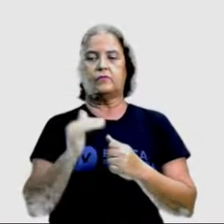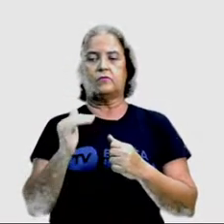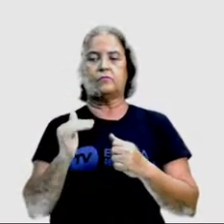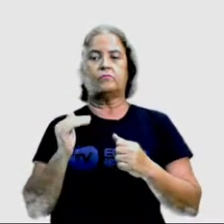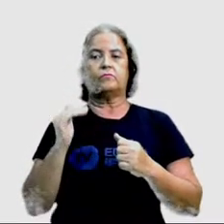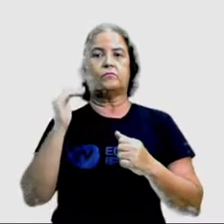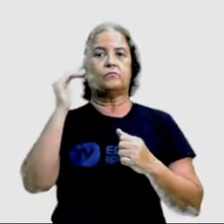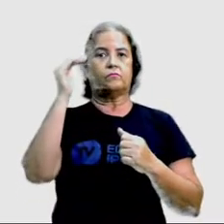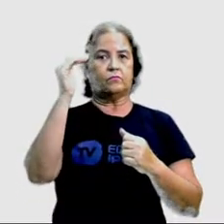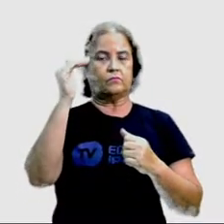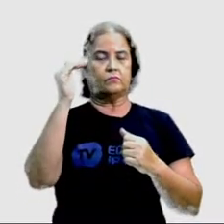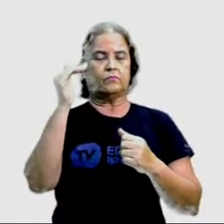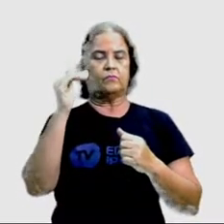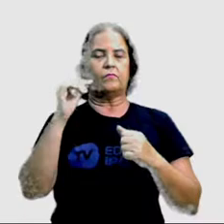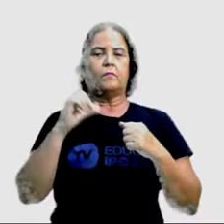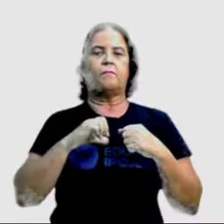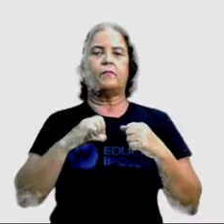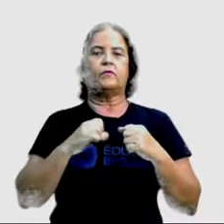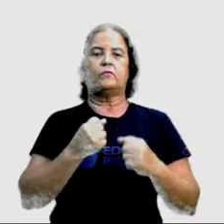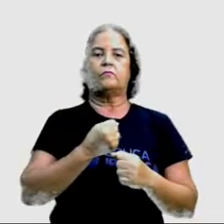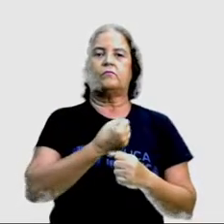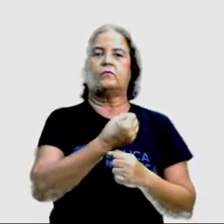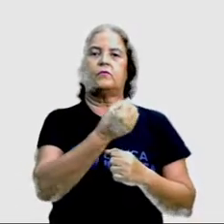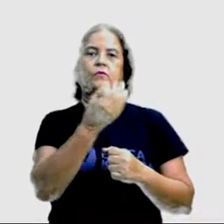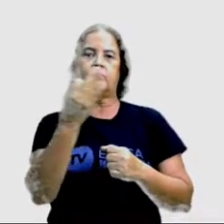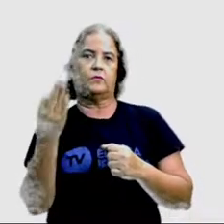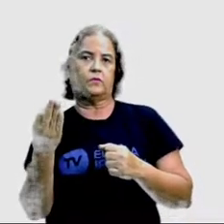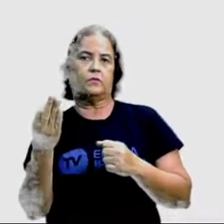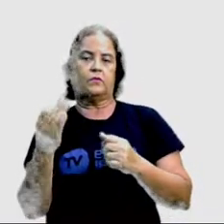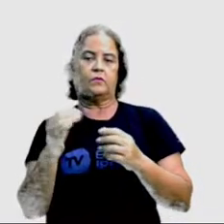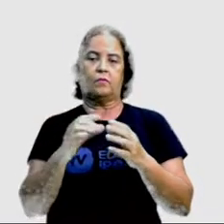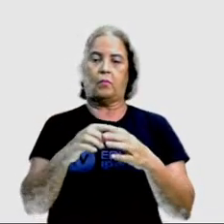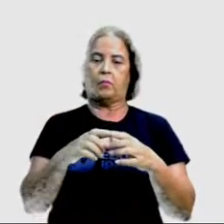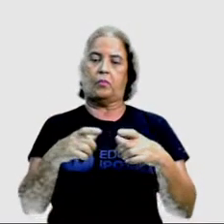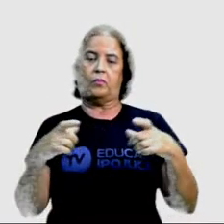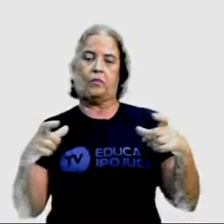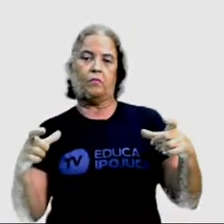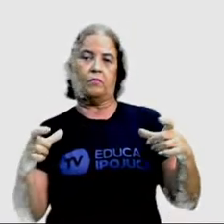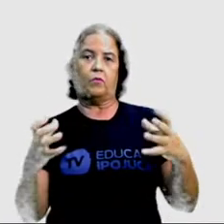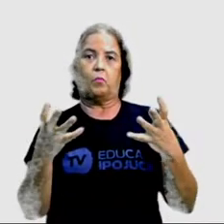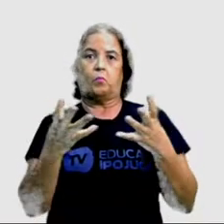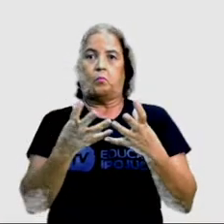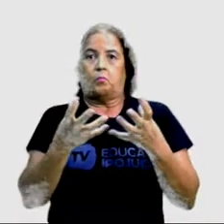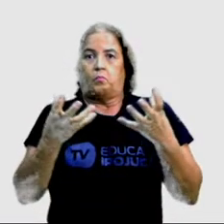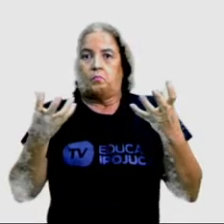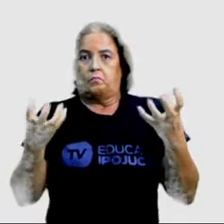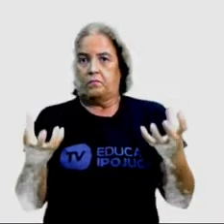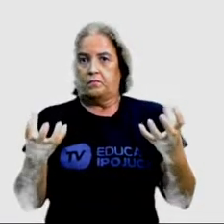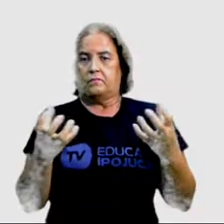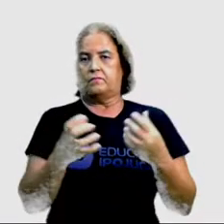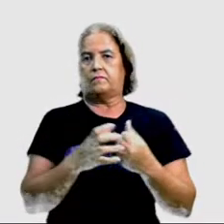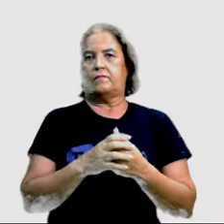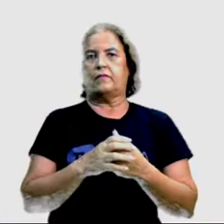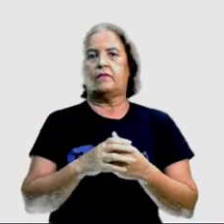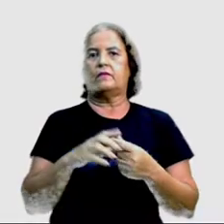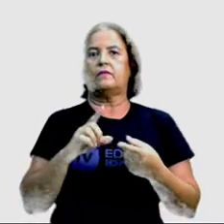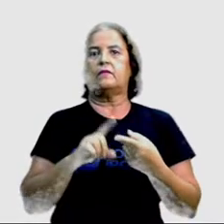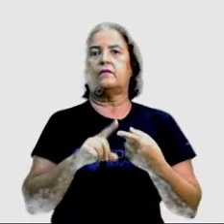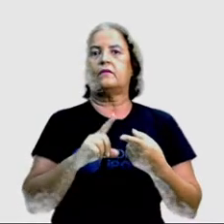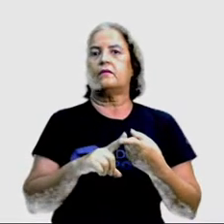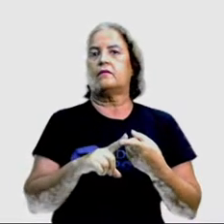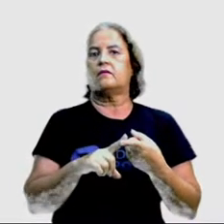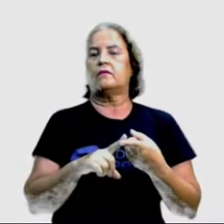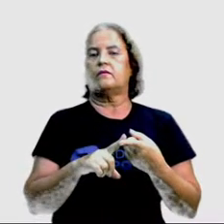ela pode acontecer por quantidade, tamanho ou também intensidade. E também, pessoal,